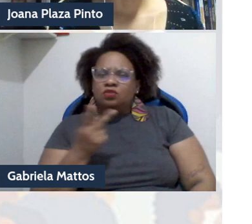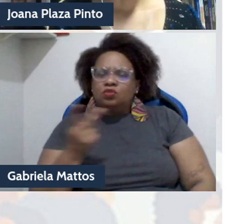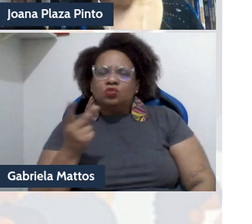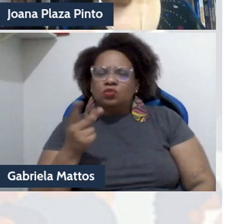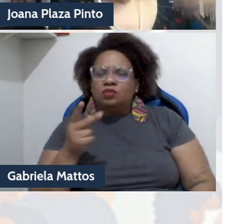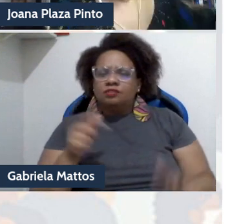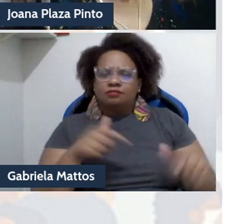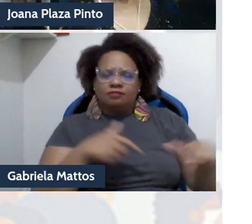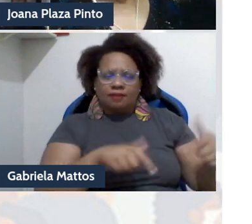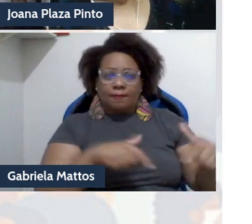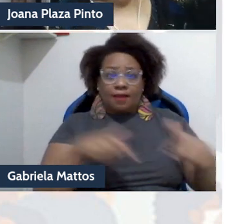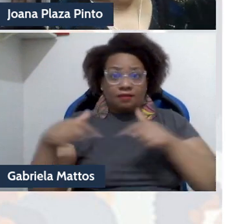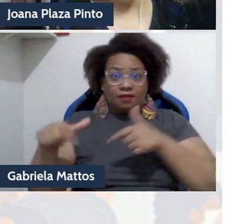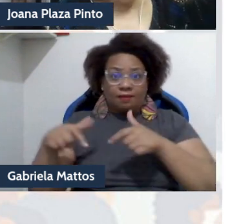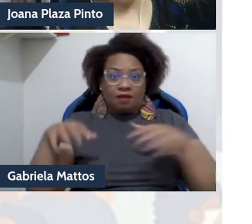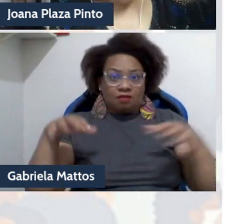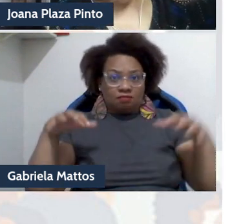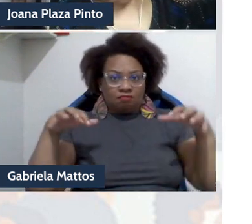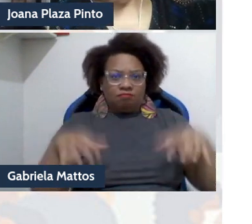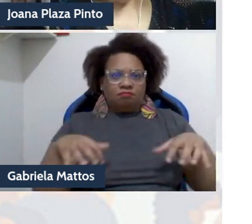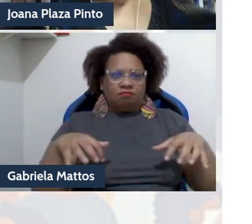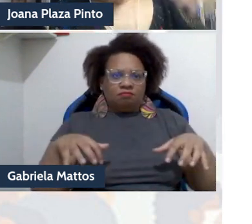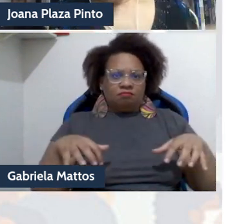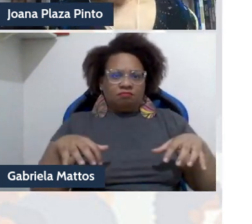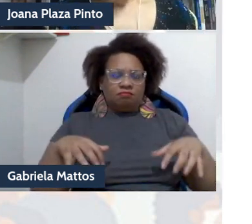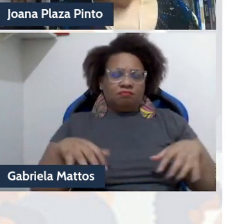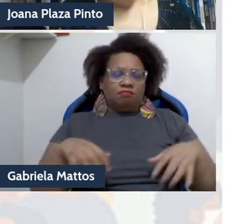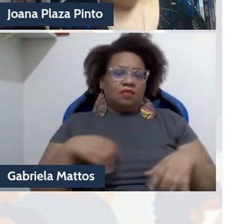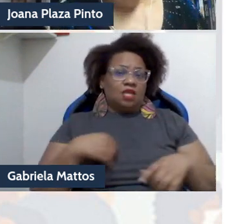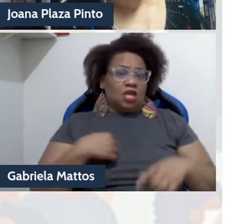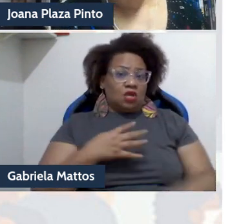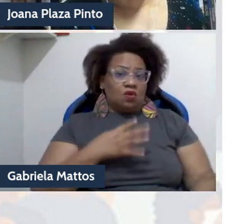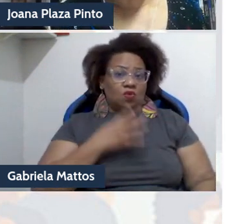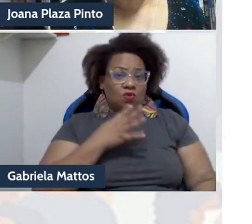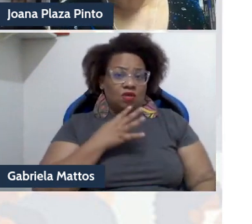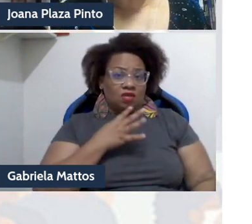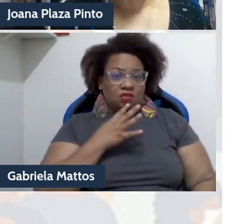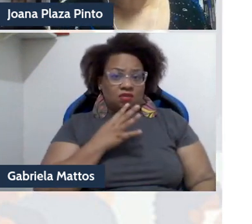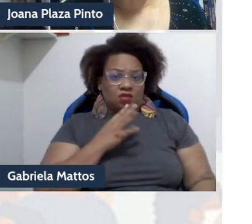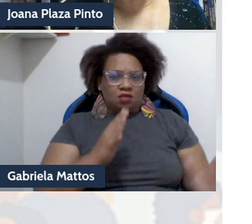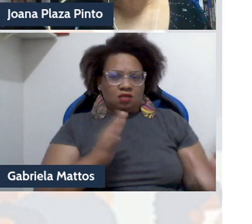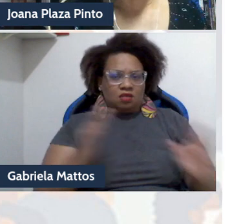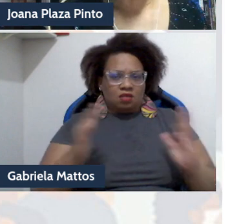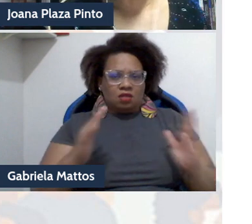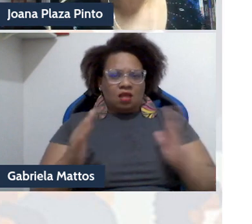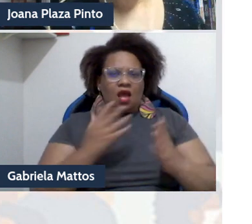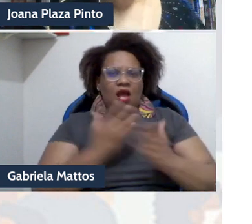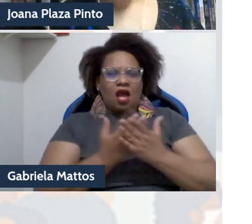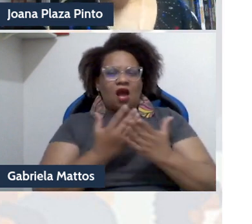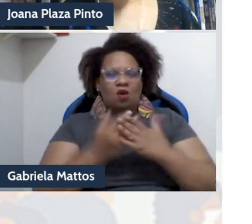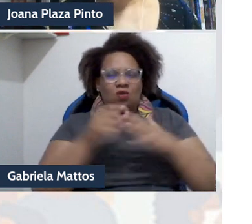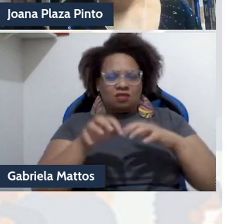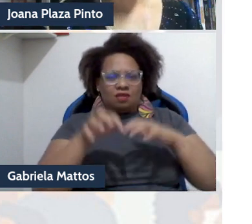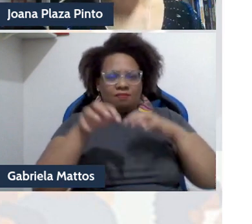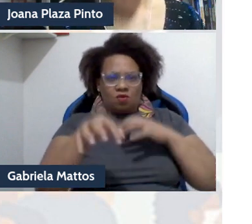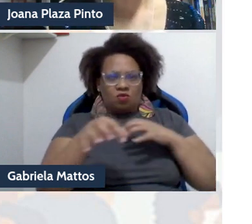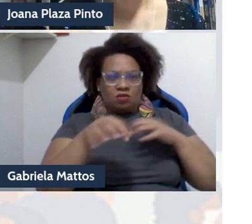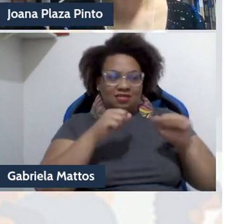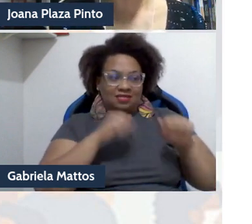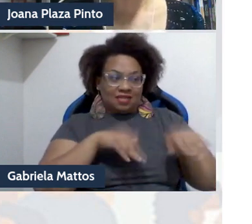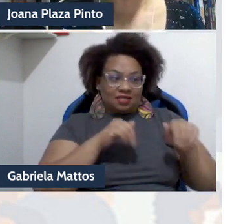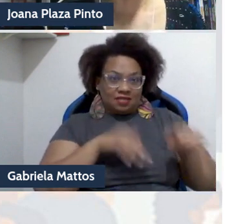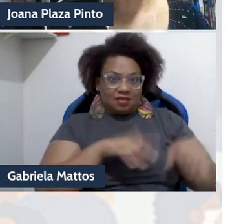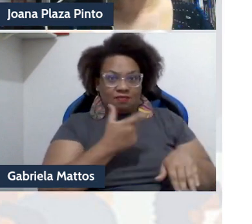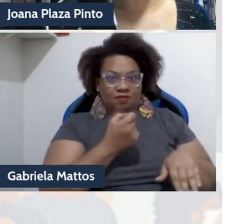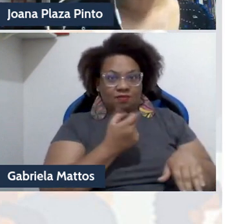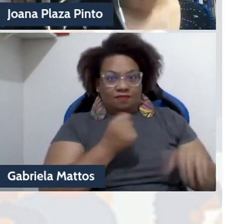atividades? Porque eu conheci, durante as aulas remotas que eu realizei de setembro de 2020 a